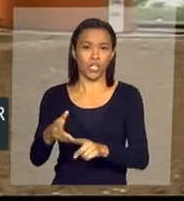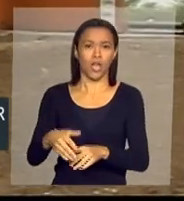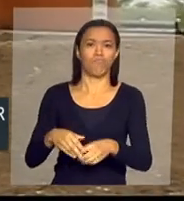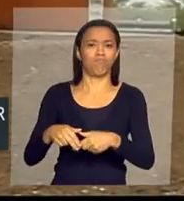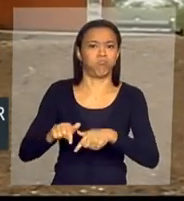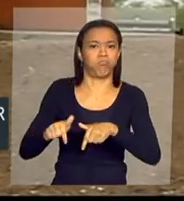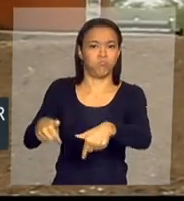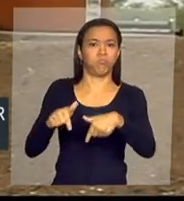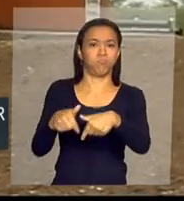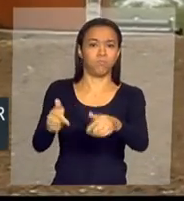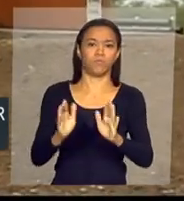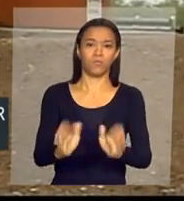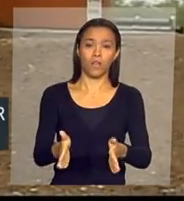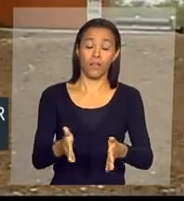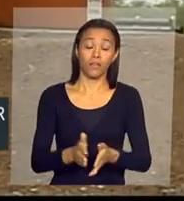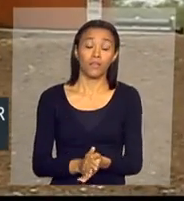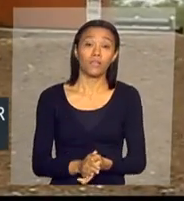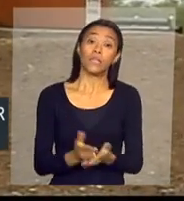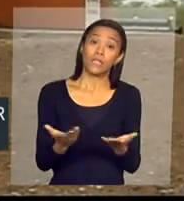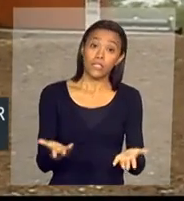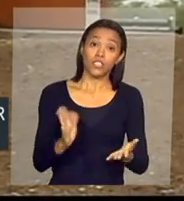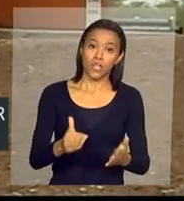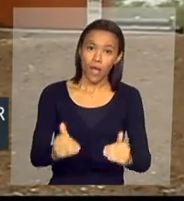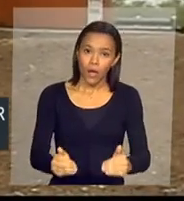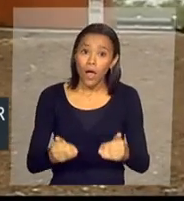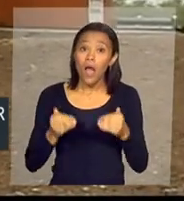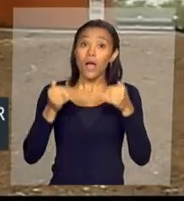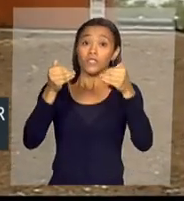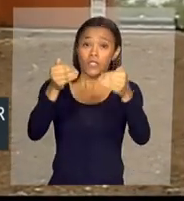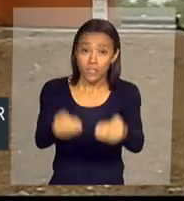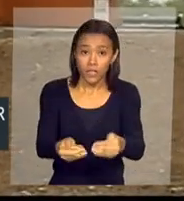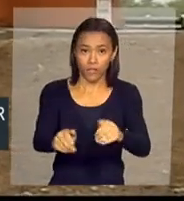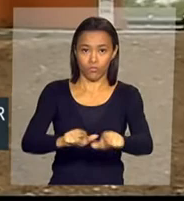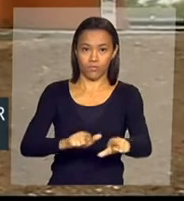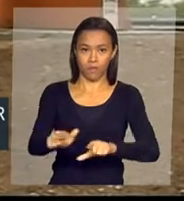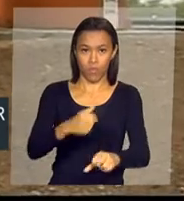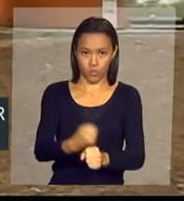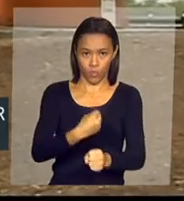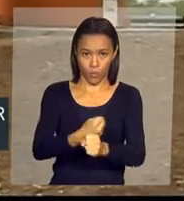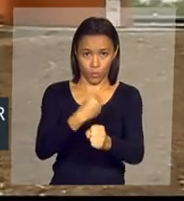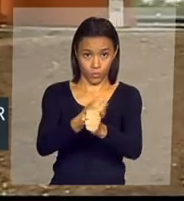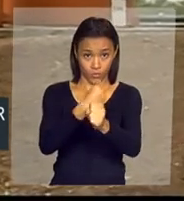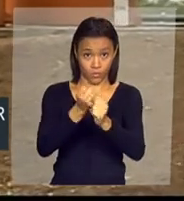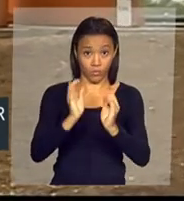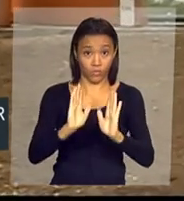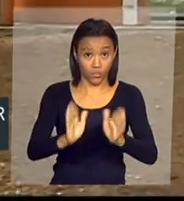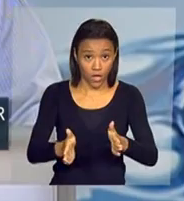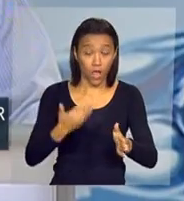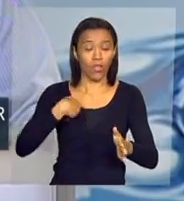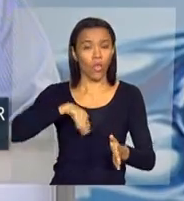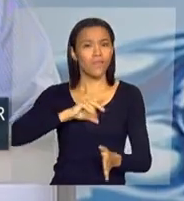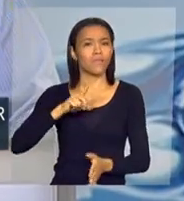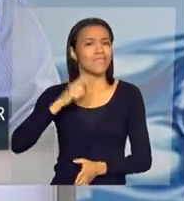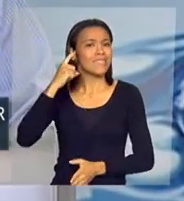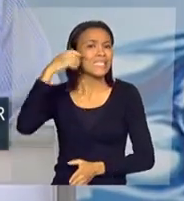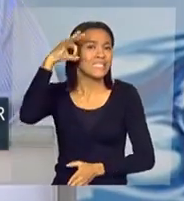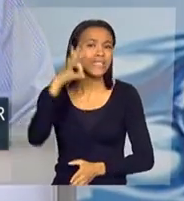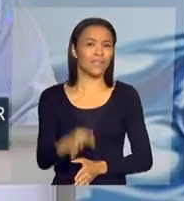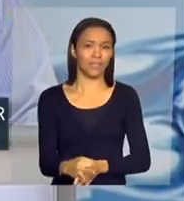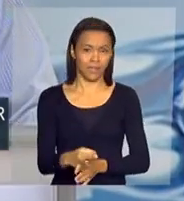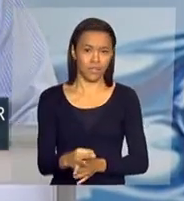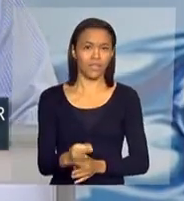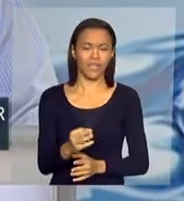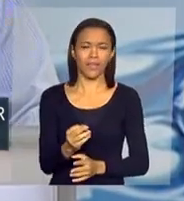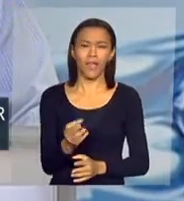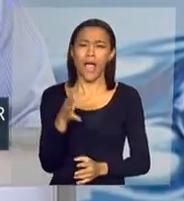executadas. E diante do adiantado estado de execução desta obra, temos certeza de que, muito